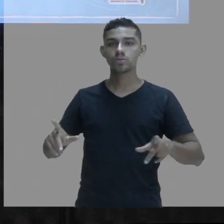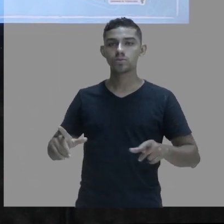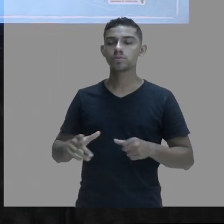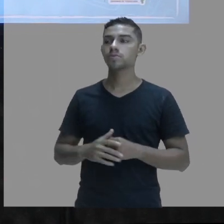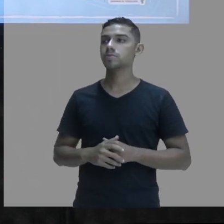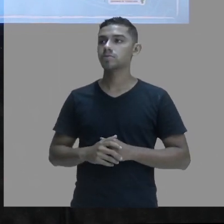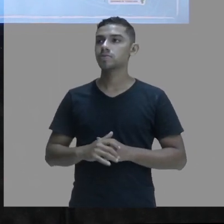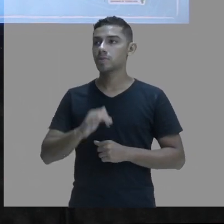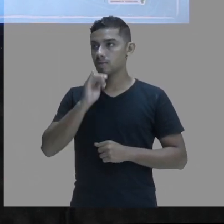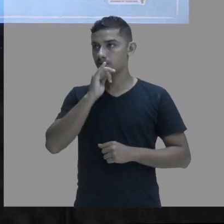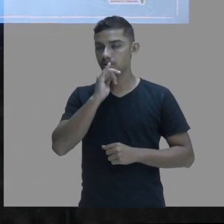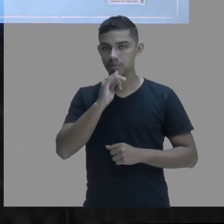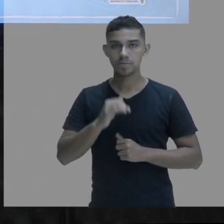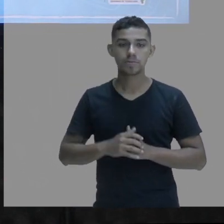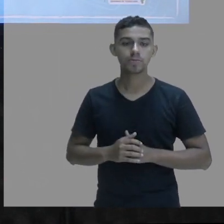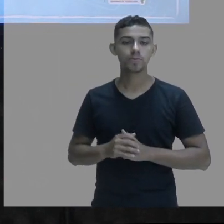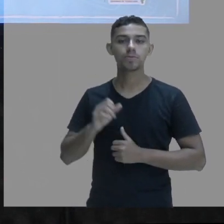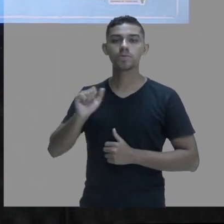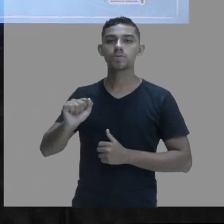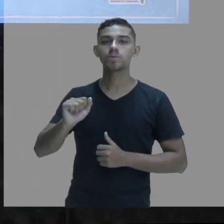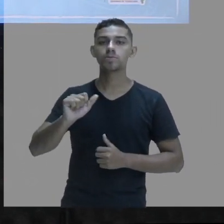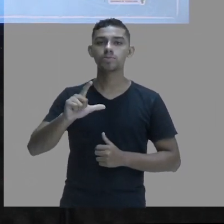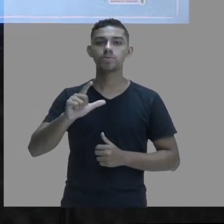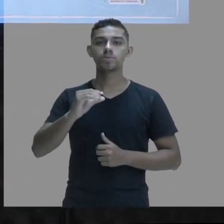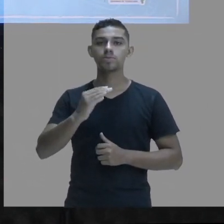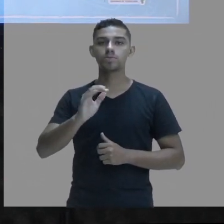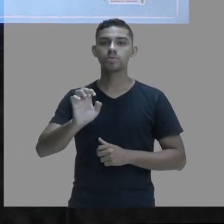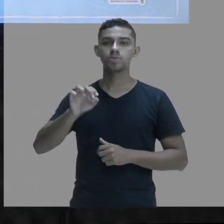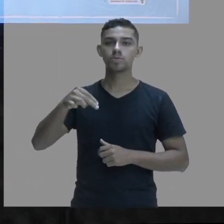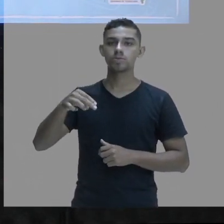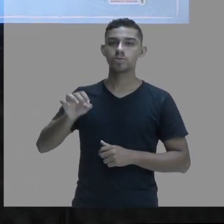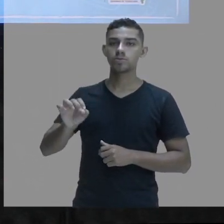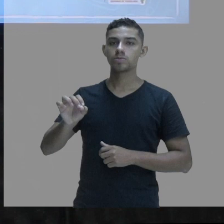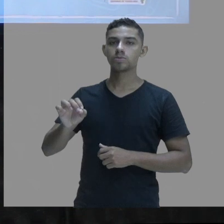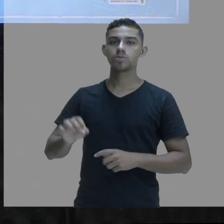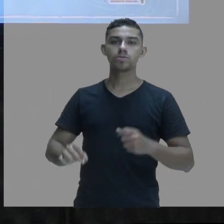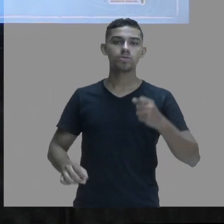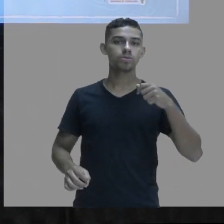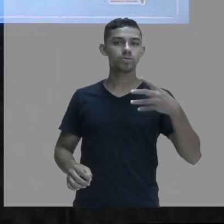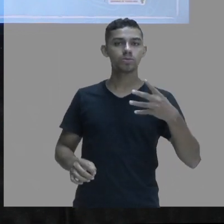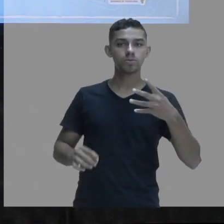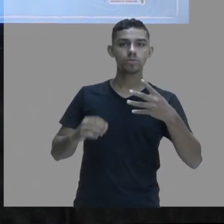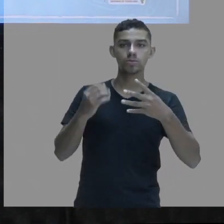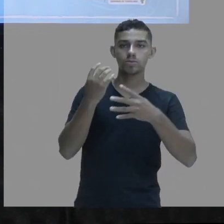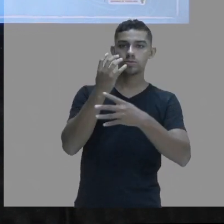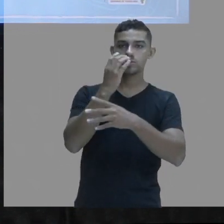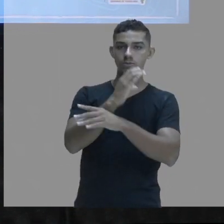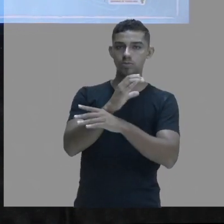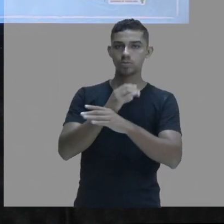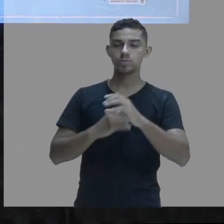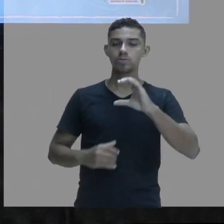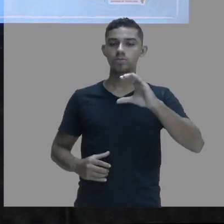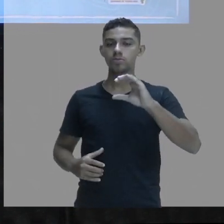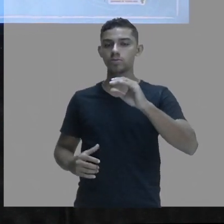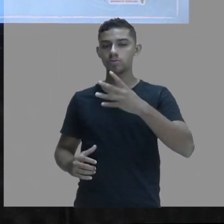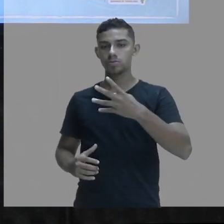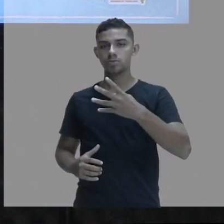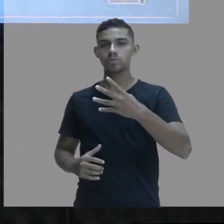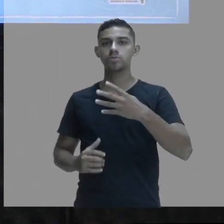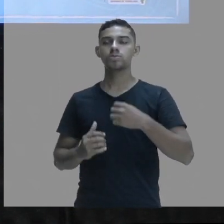Um alceno de 4 carbonos. Eu posso ter a ligação dupla, né, entre os